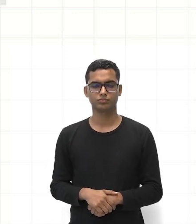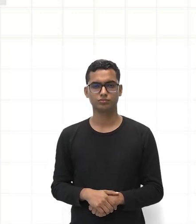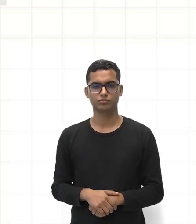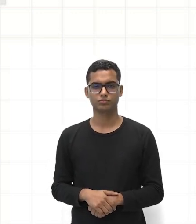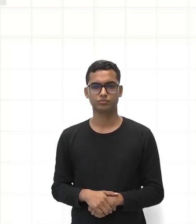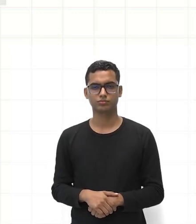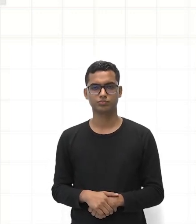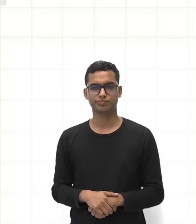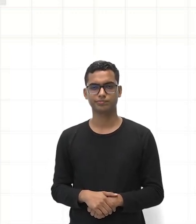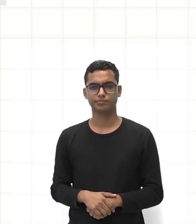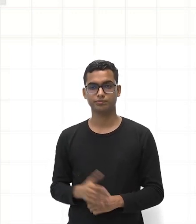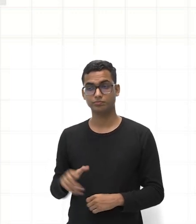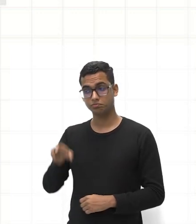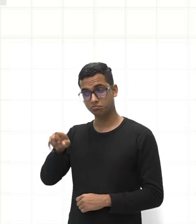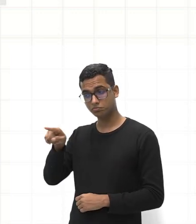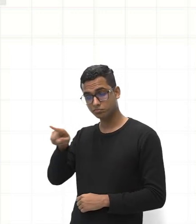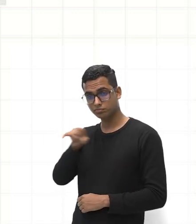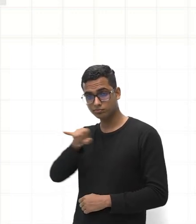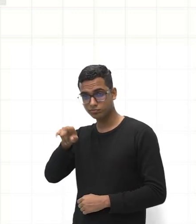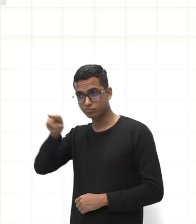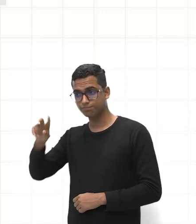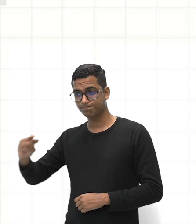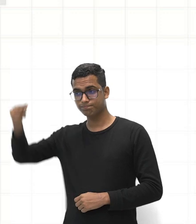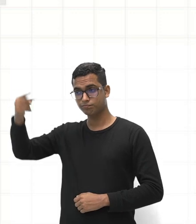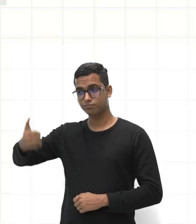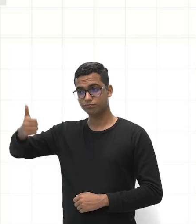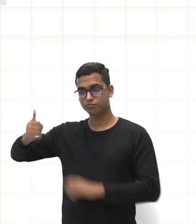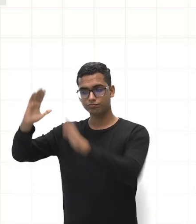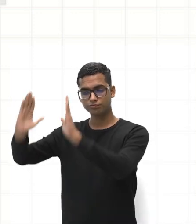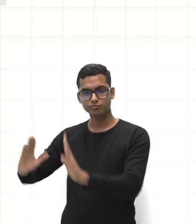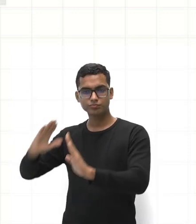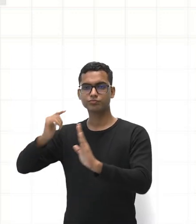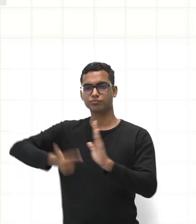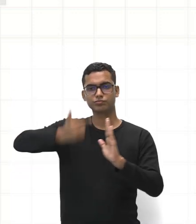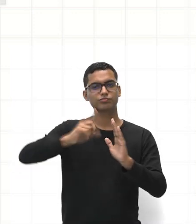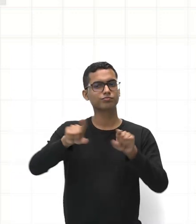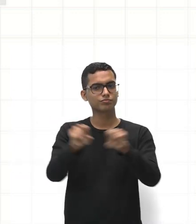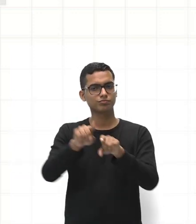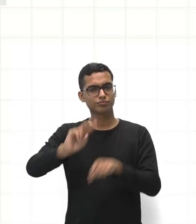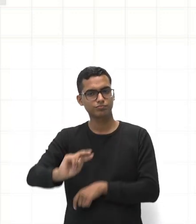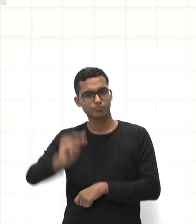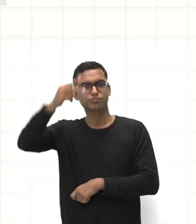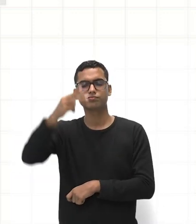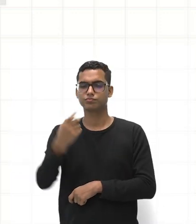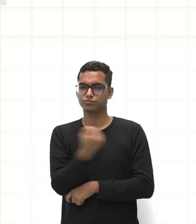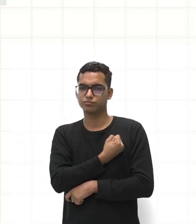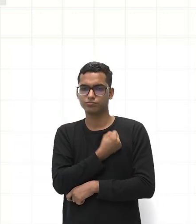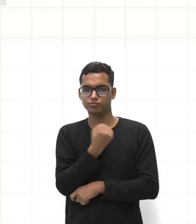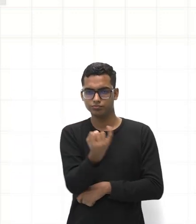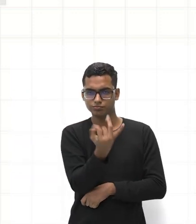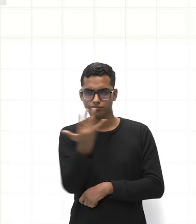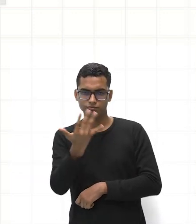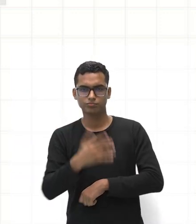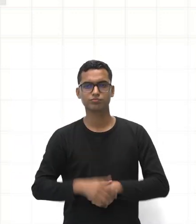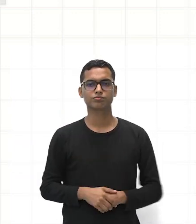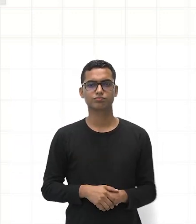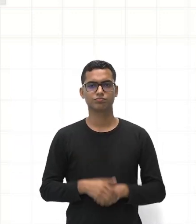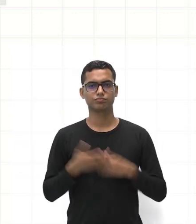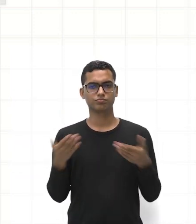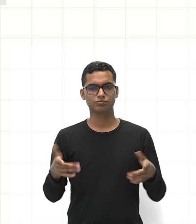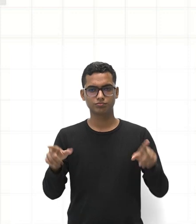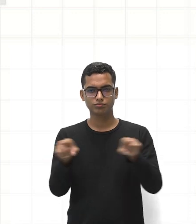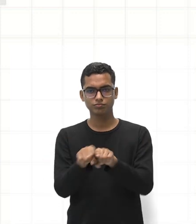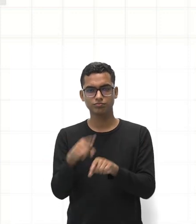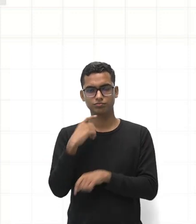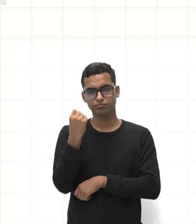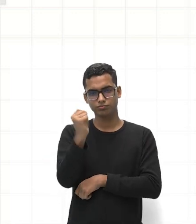também dobra, tá bom? Porém, a área não acontece a mesma coisa, tá bom? Ó, quando o lado for 2, a área aqui vai ser